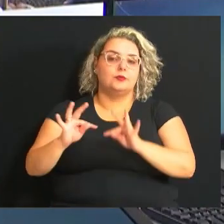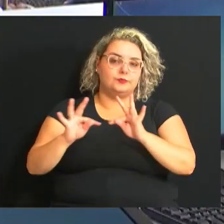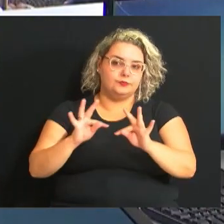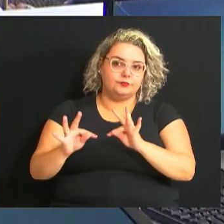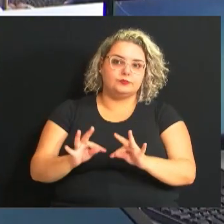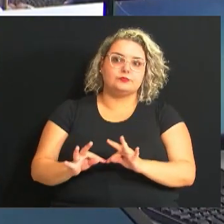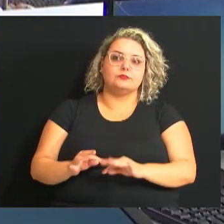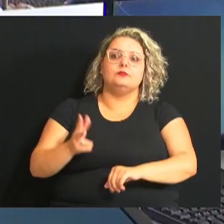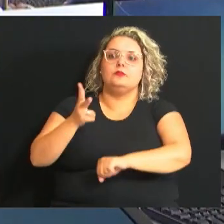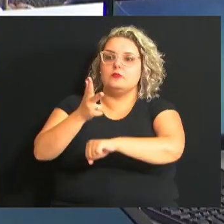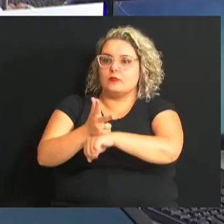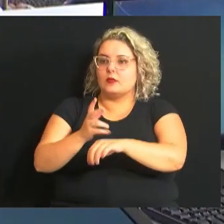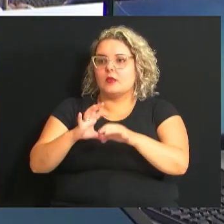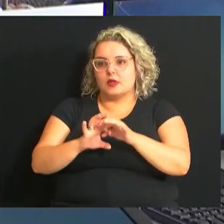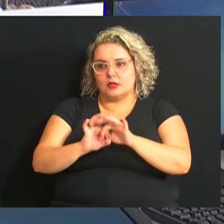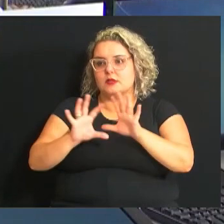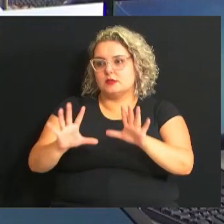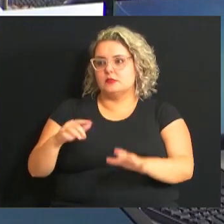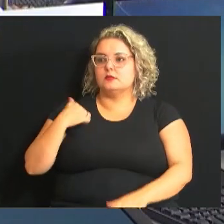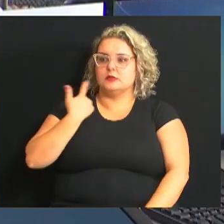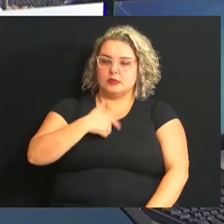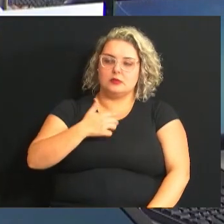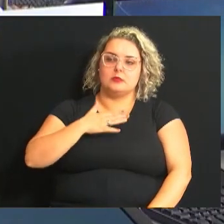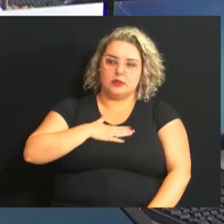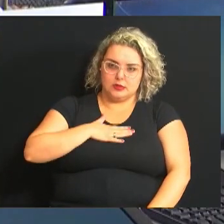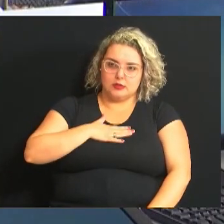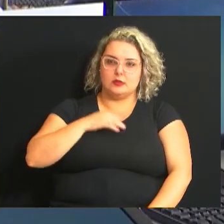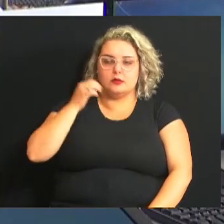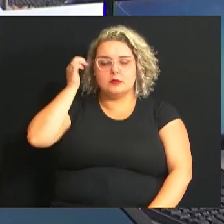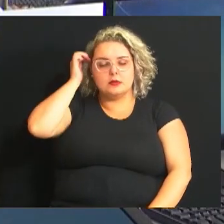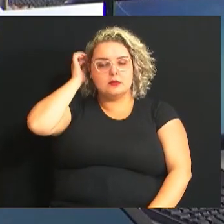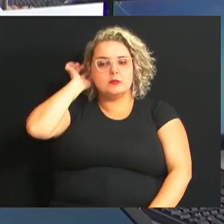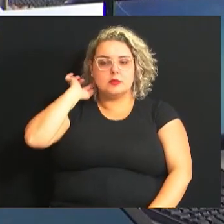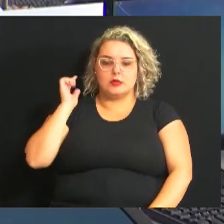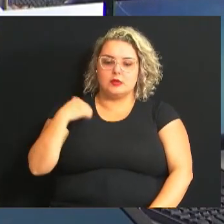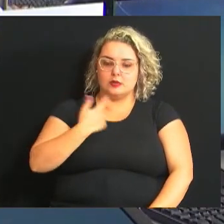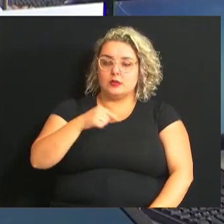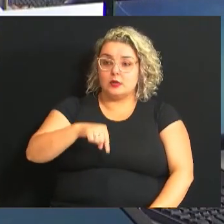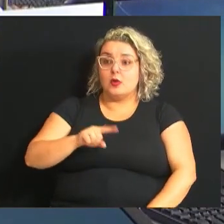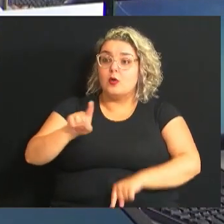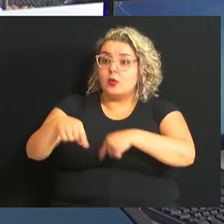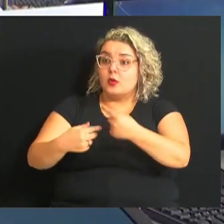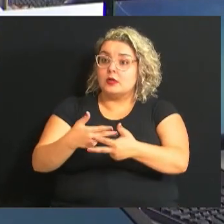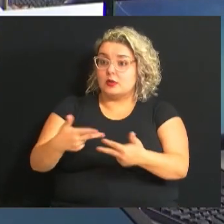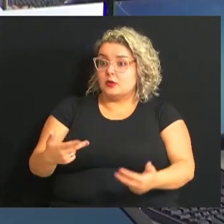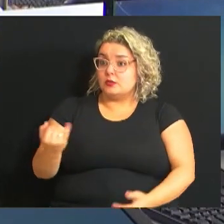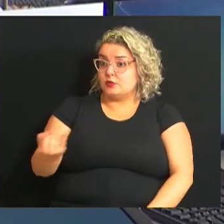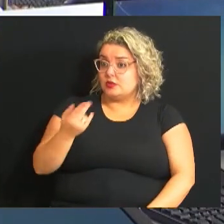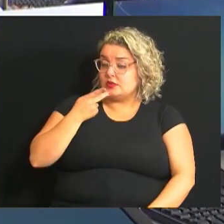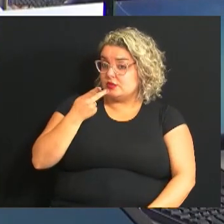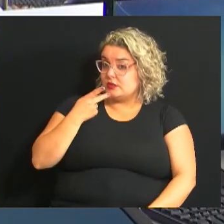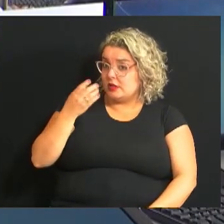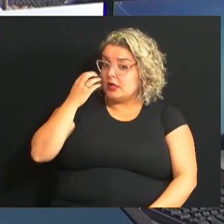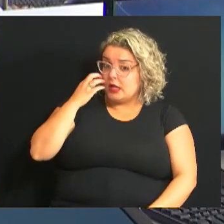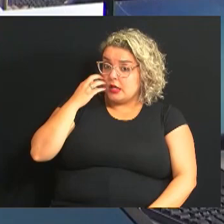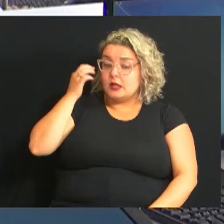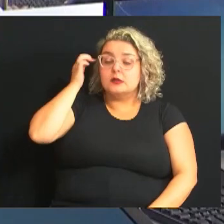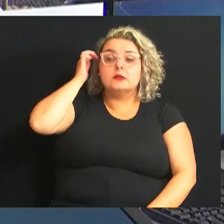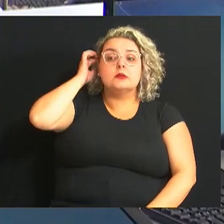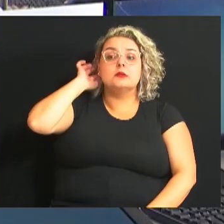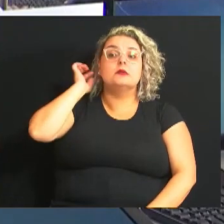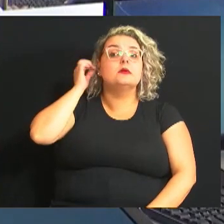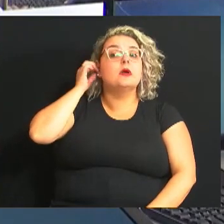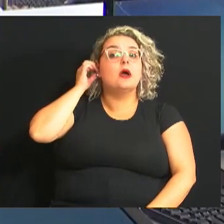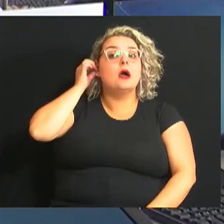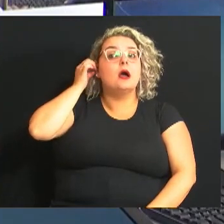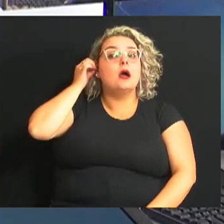ficam disponibilizadas aqui para nós. Outra coisa importante de citar, André, é que a partir do momento que a pessoa jurídica fez essa parceria